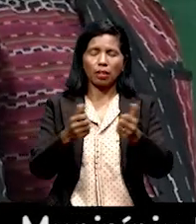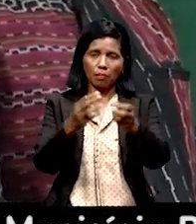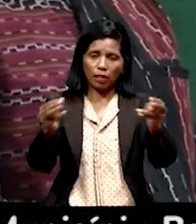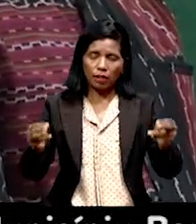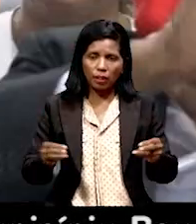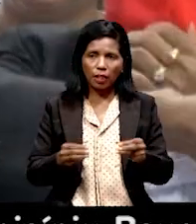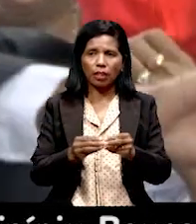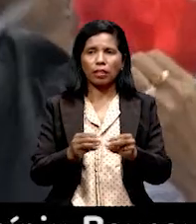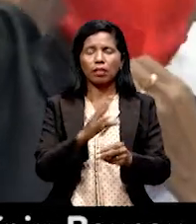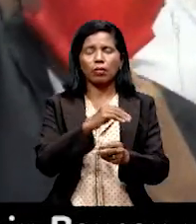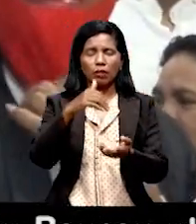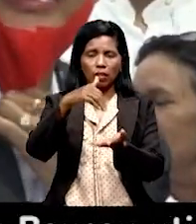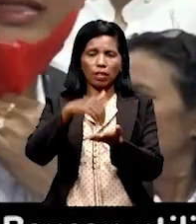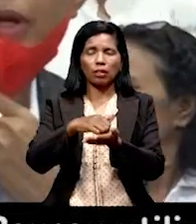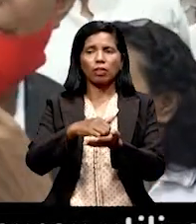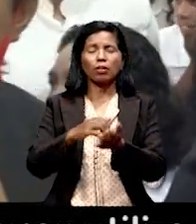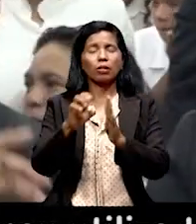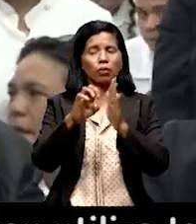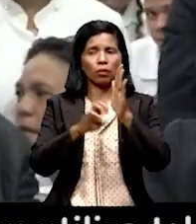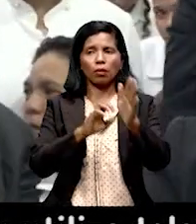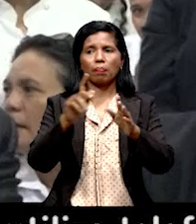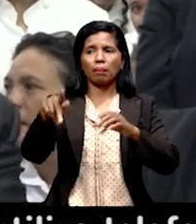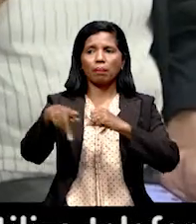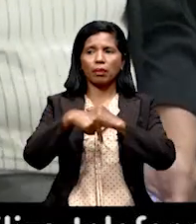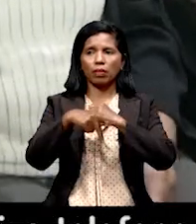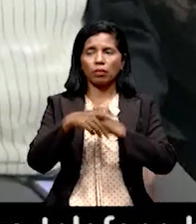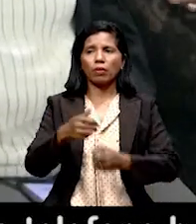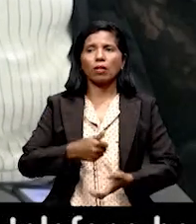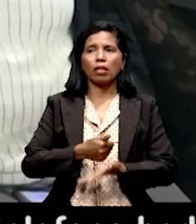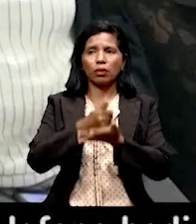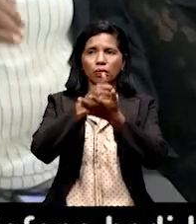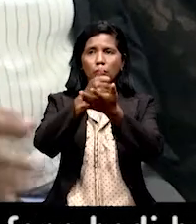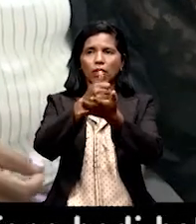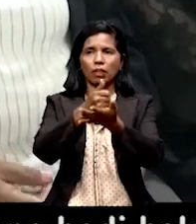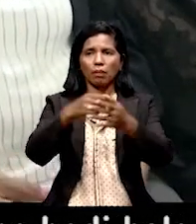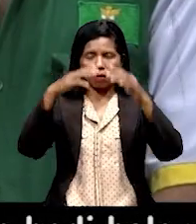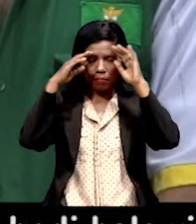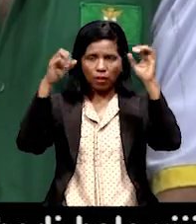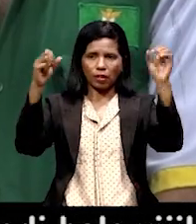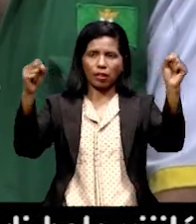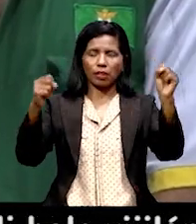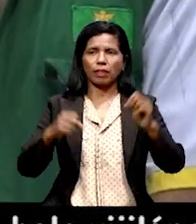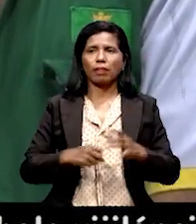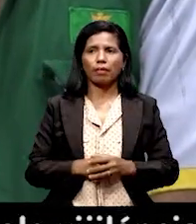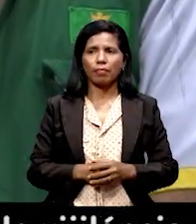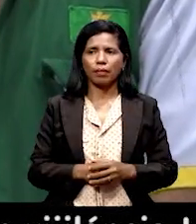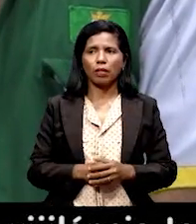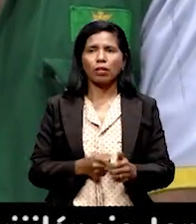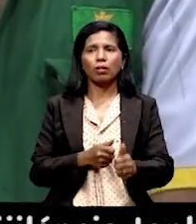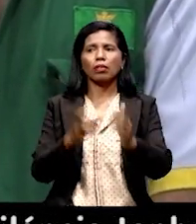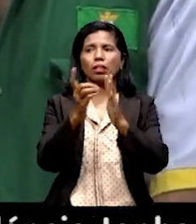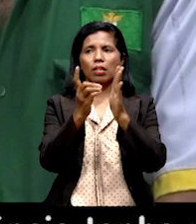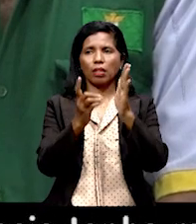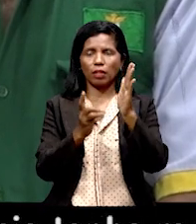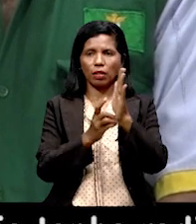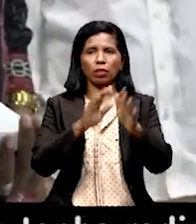rituais na estrutura tomak partido nian nebe foon apoio bania candidatura ba presiden republika. Turidados eleitor sira e